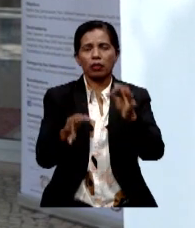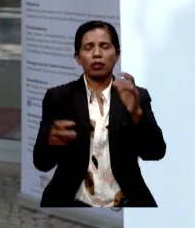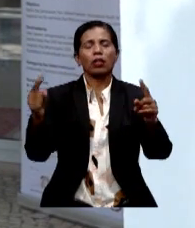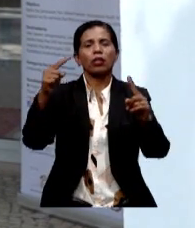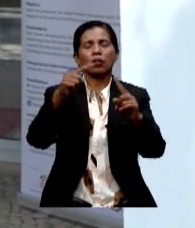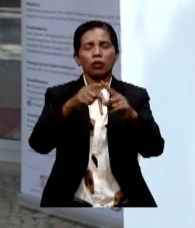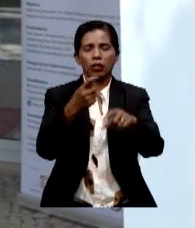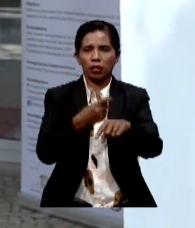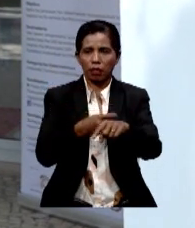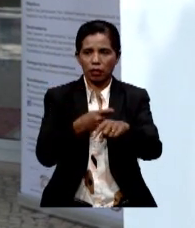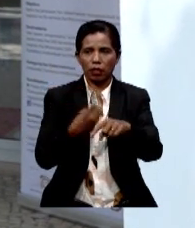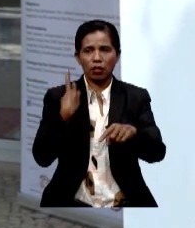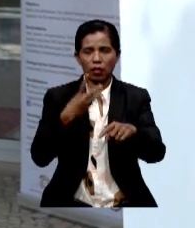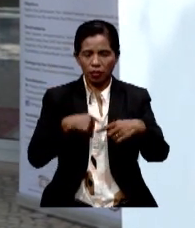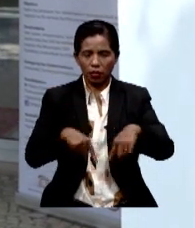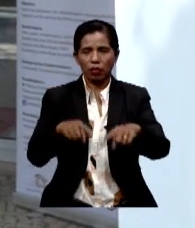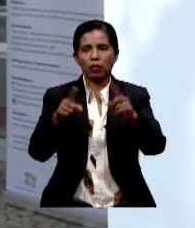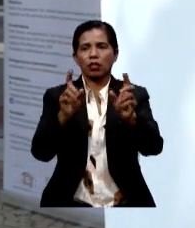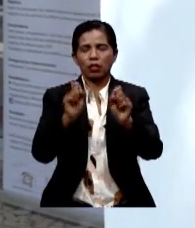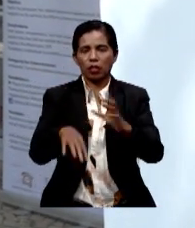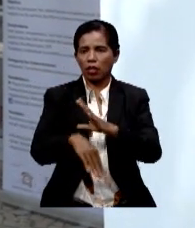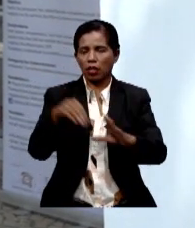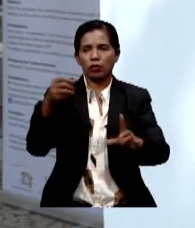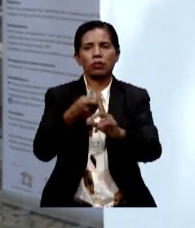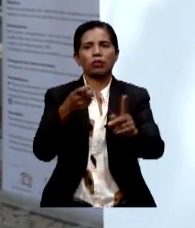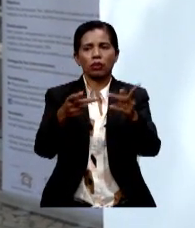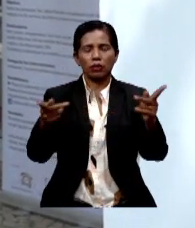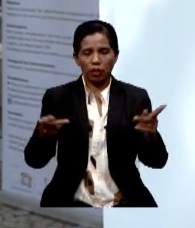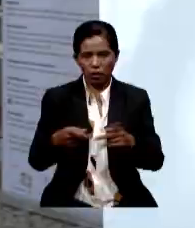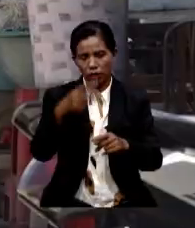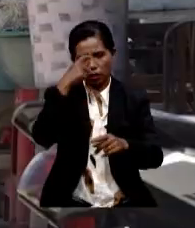ira maka ame haru ka ba sira ten ser sai swate tama fate ne